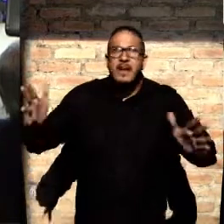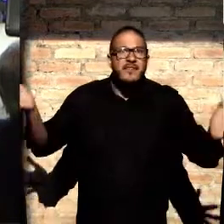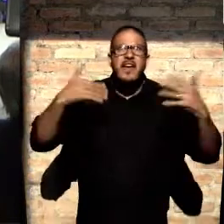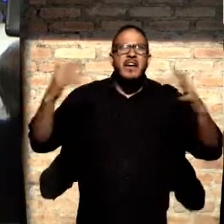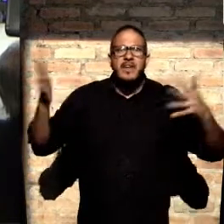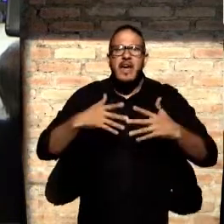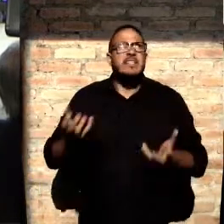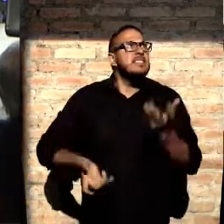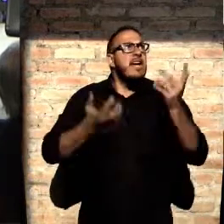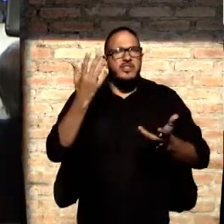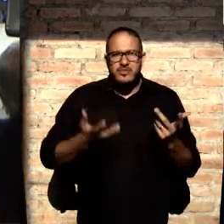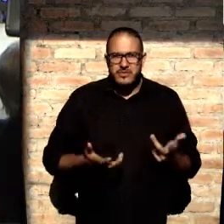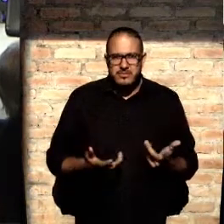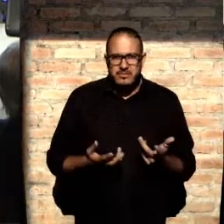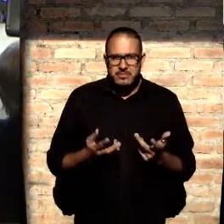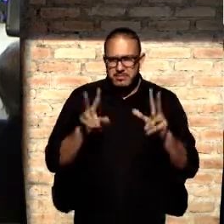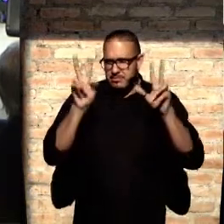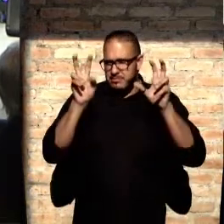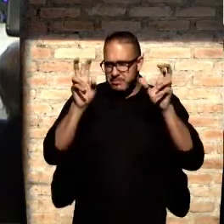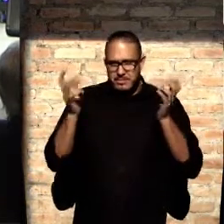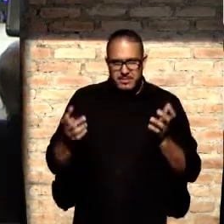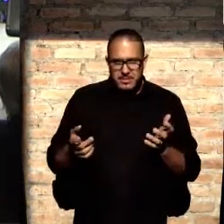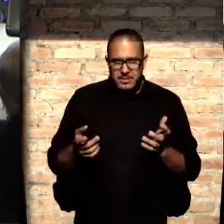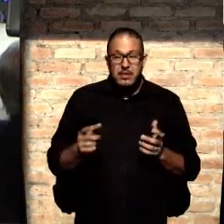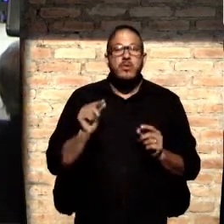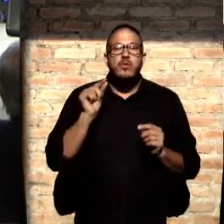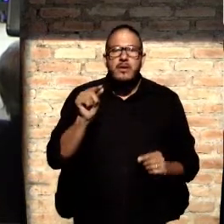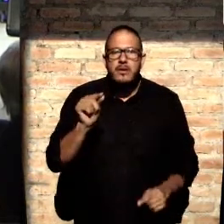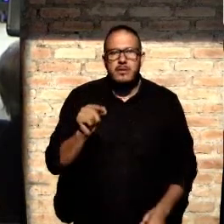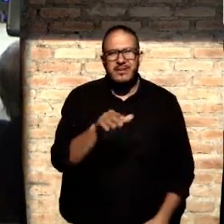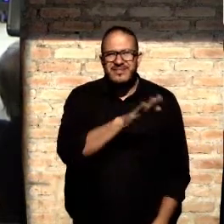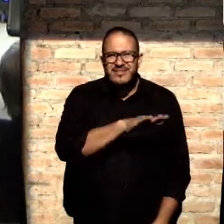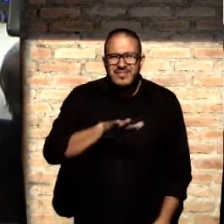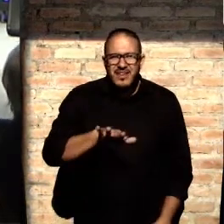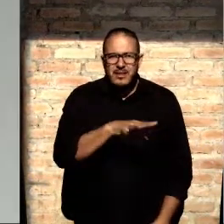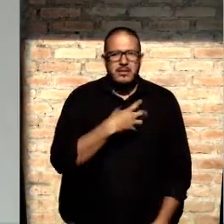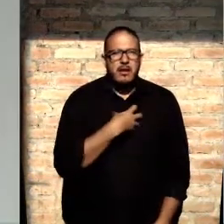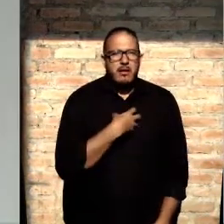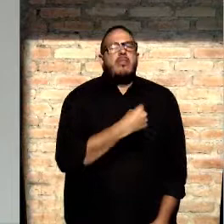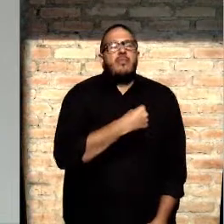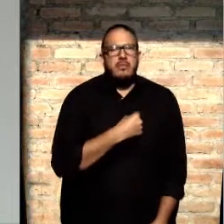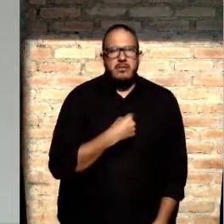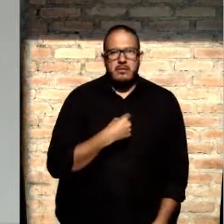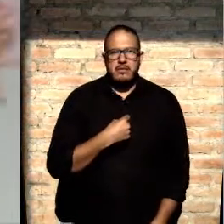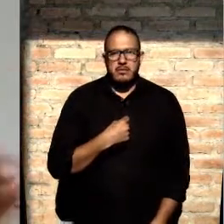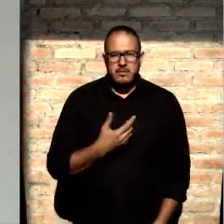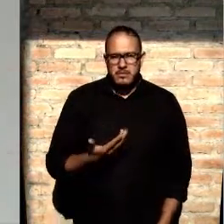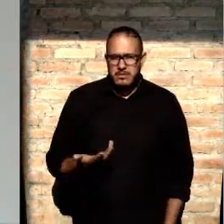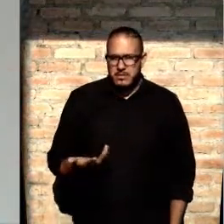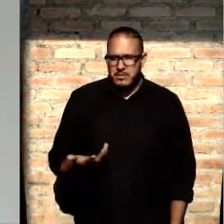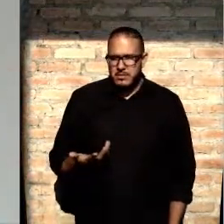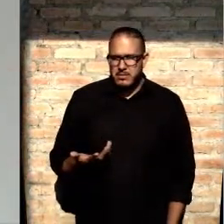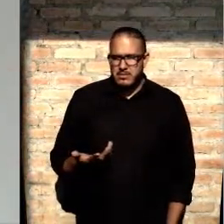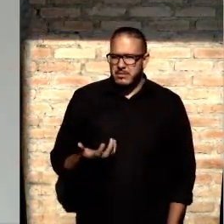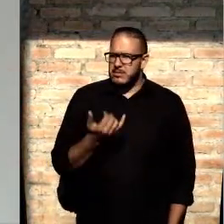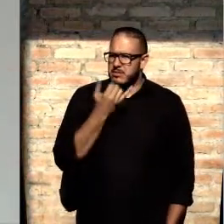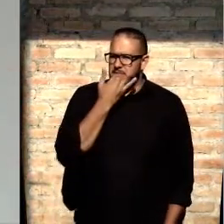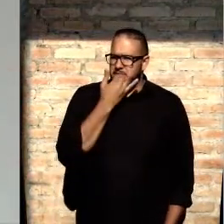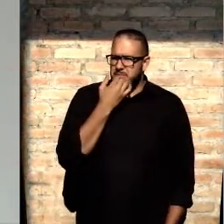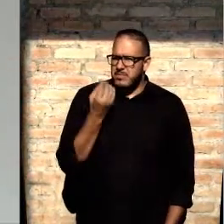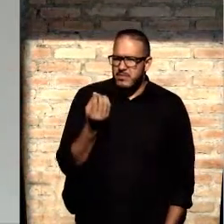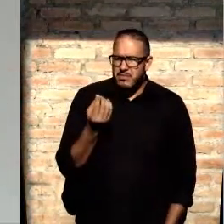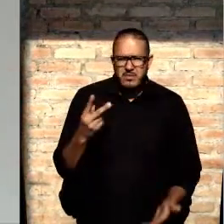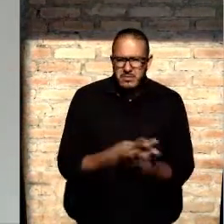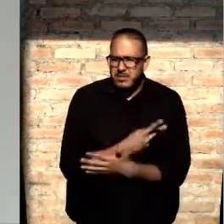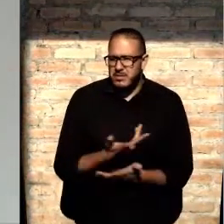incêndio não é meu as crianças estão se dando aí tem alguma coisa muita